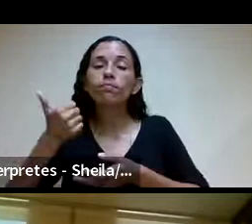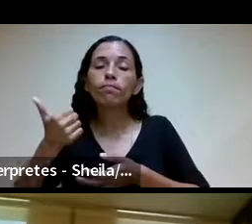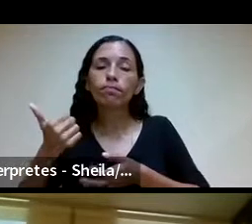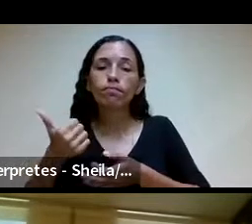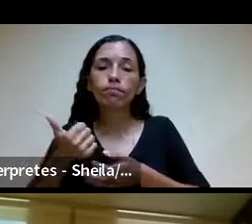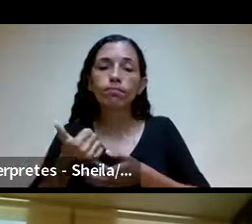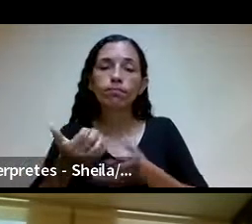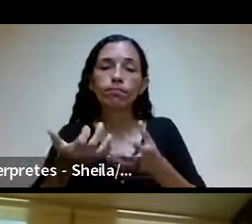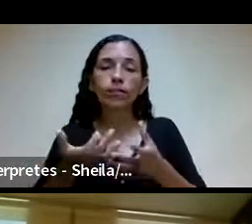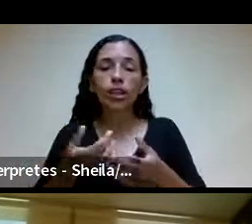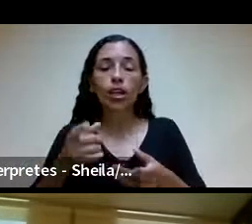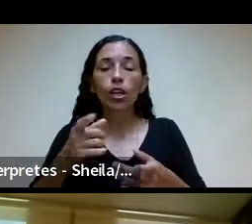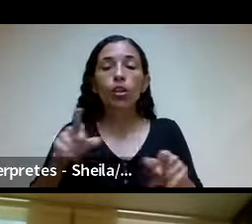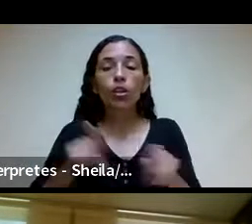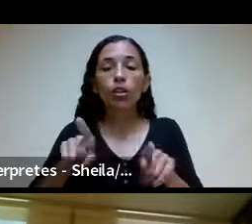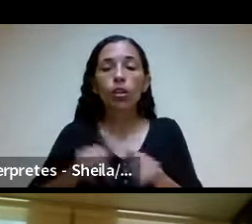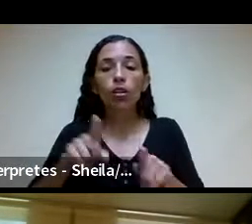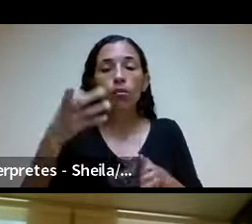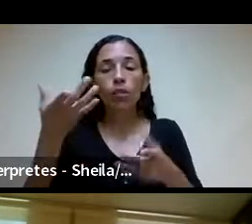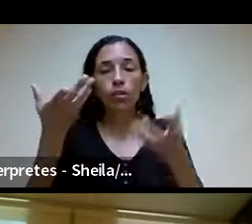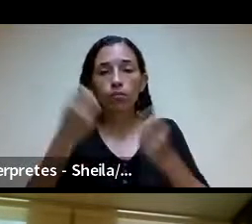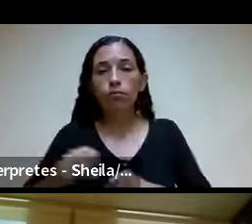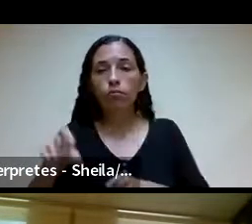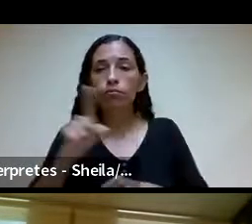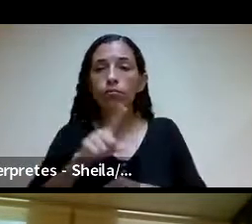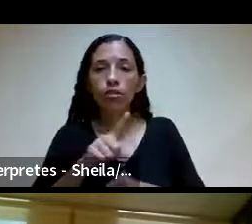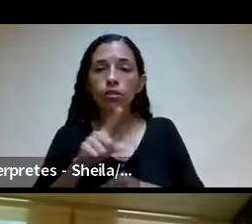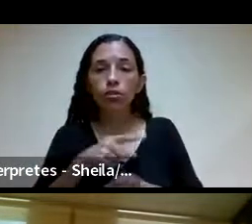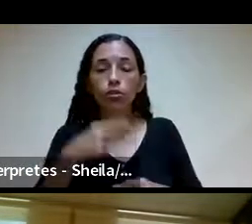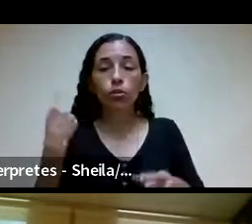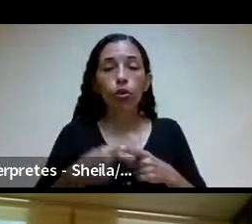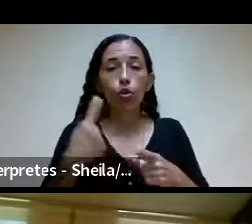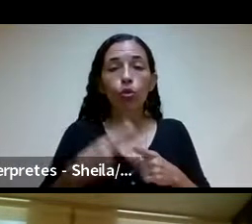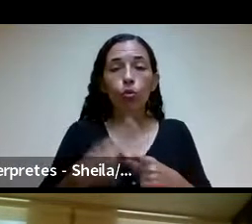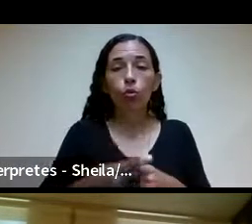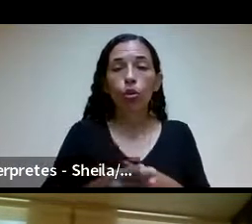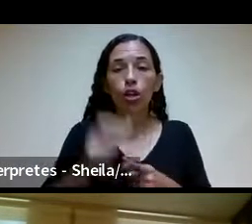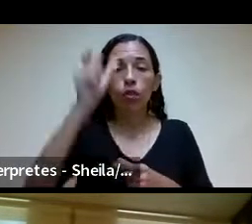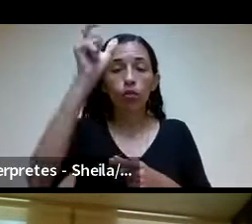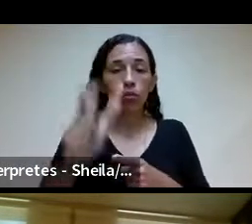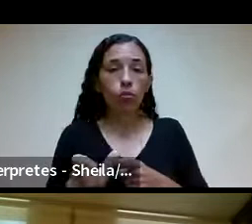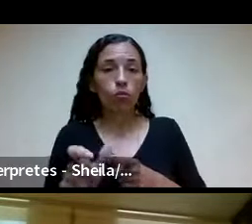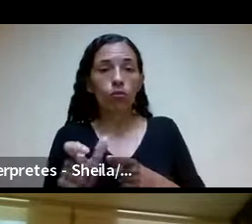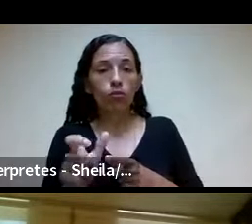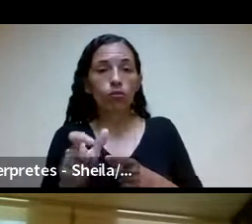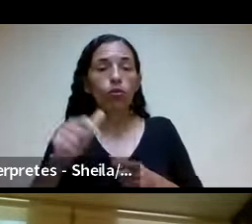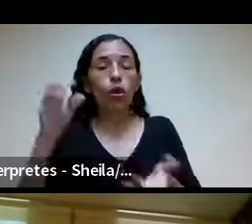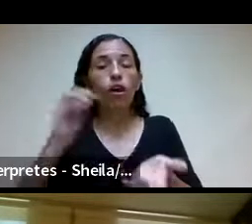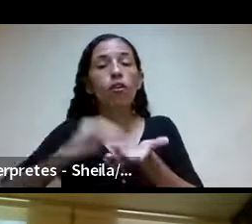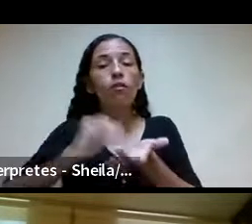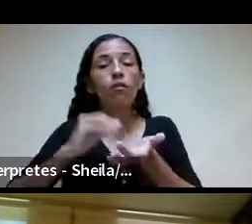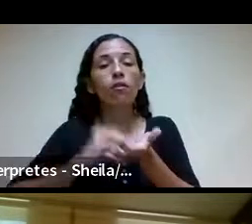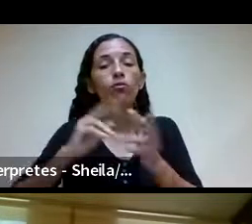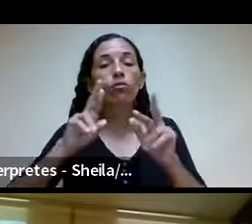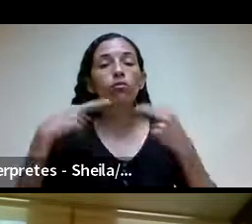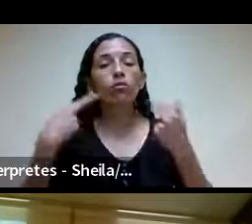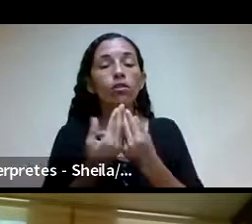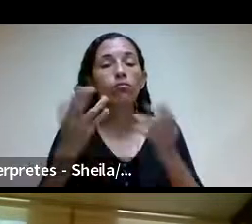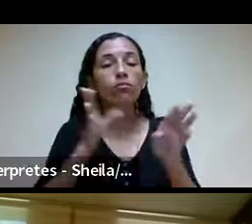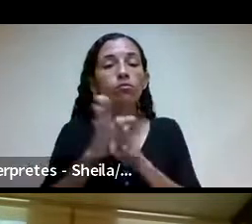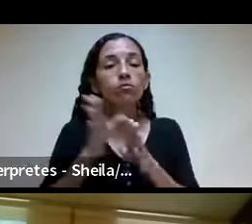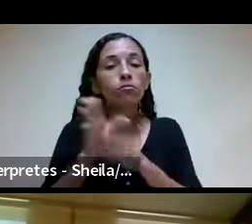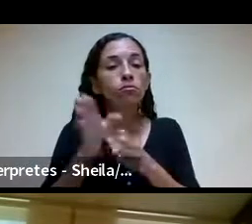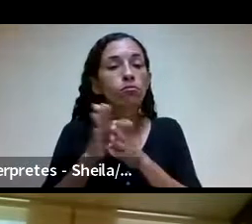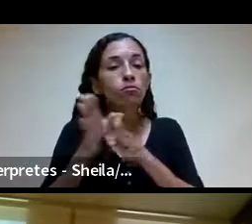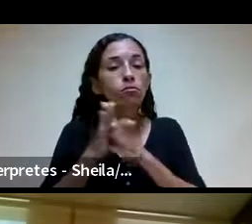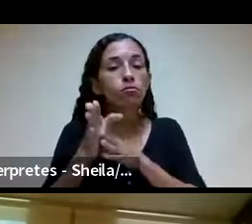intimação judicial da testemunha que não comparecerá à audiência de instrução. Quanto ao mérito, os recorrentes requerem a reforma da